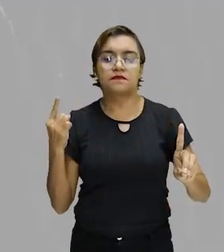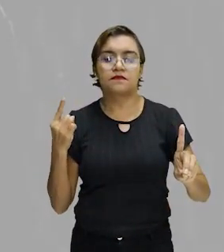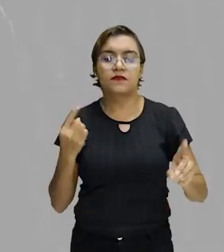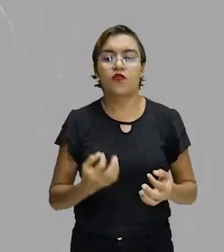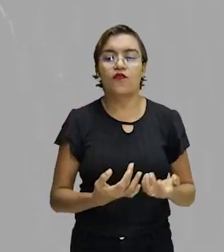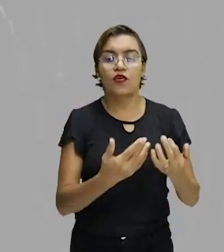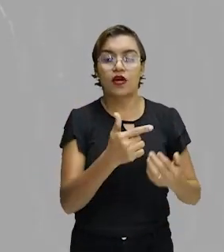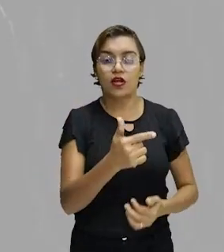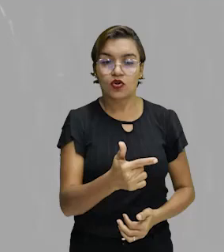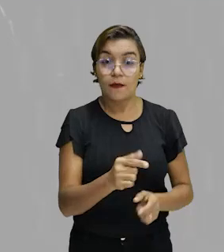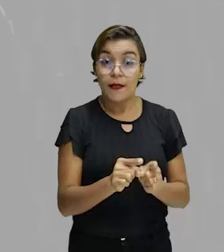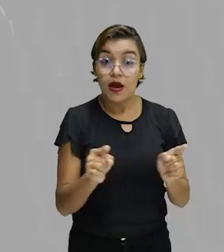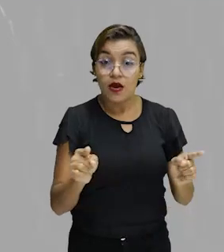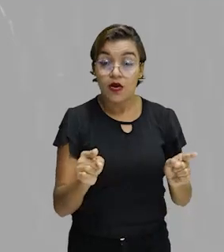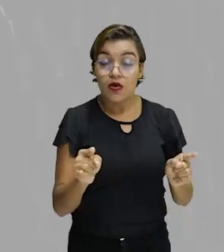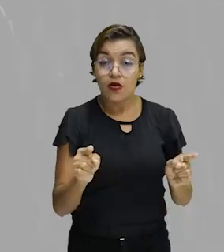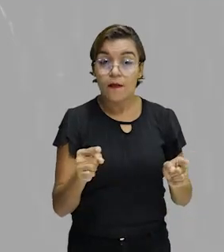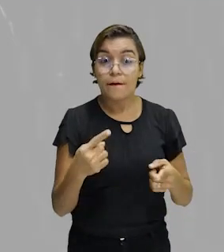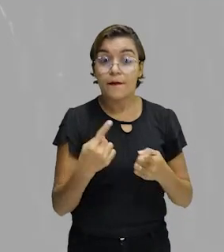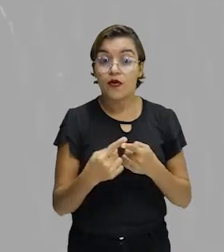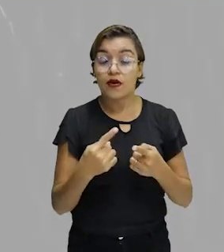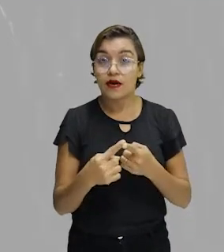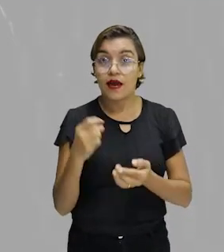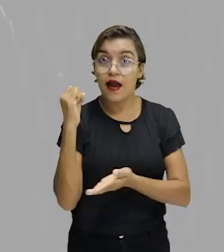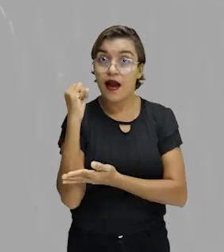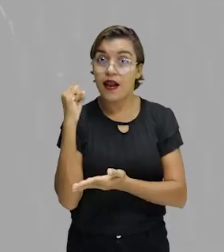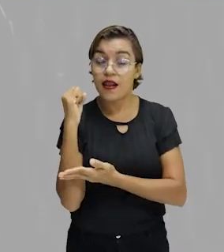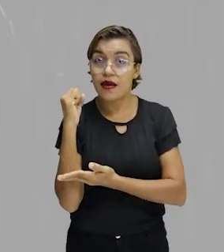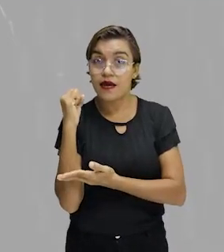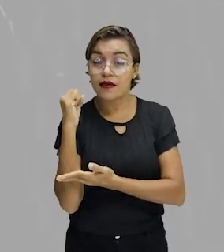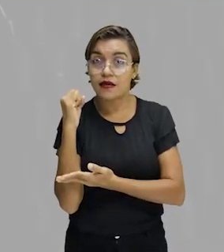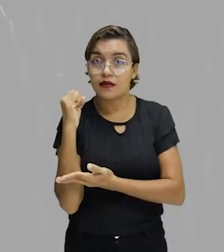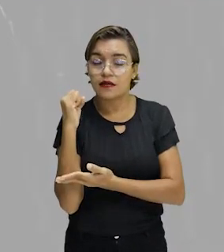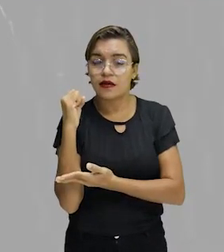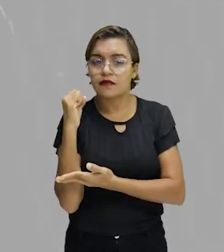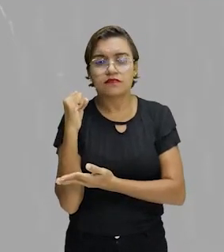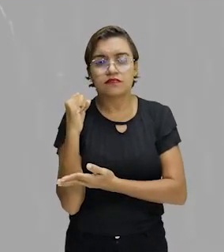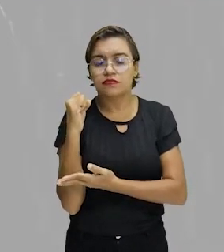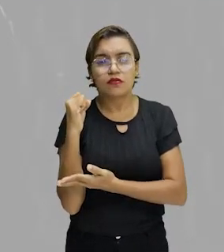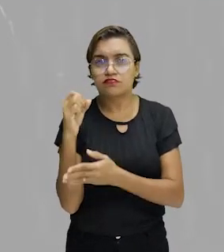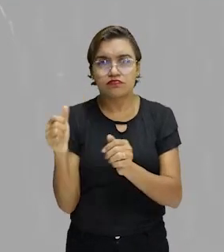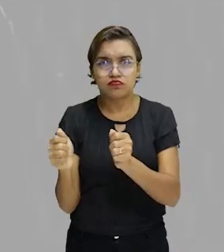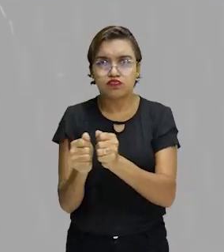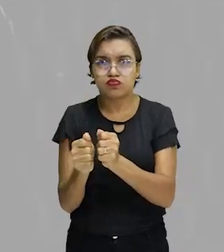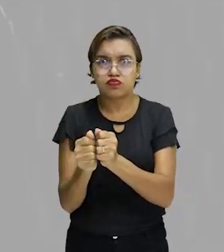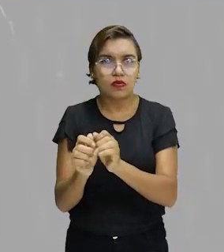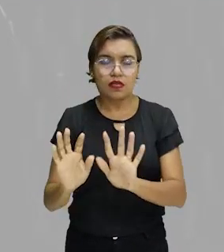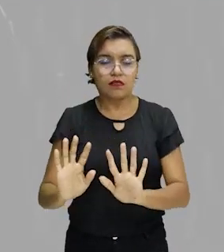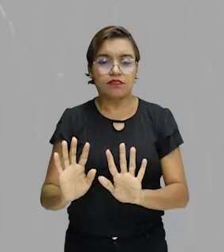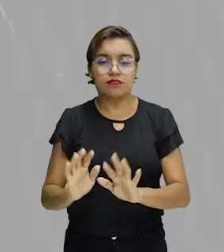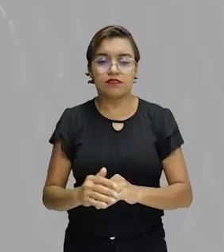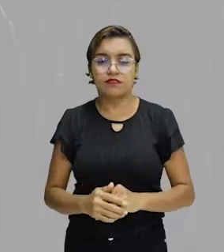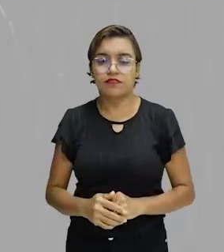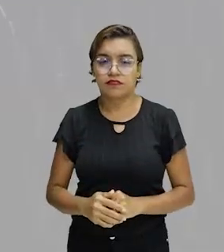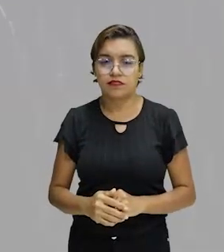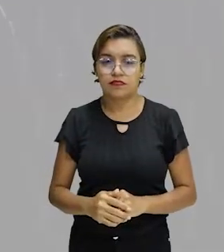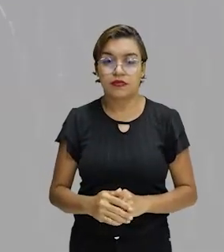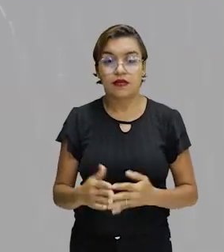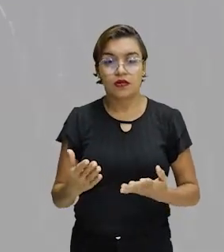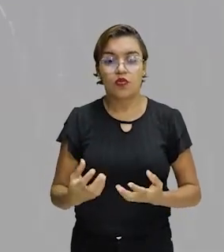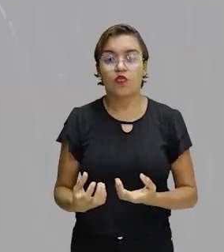está menos compactada, o que permite maior retenção de calor pela madeira.